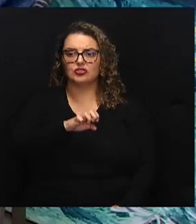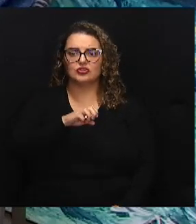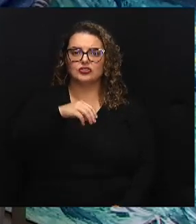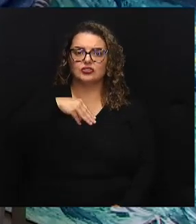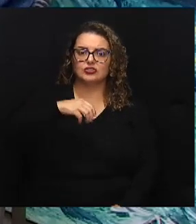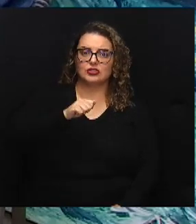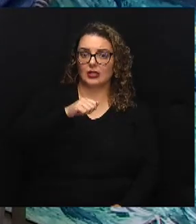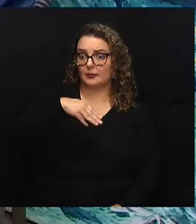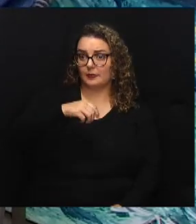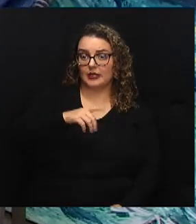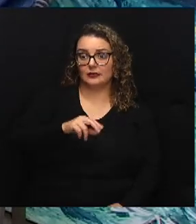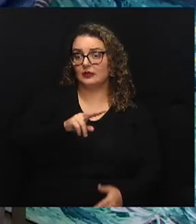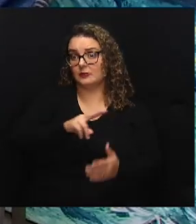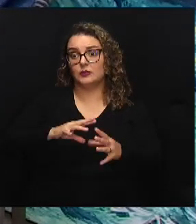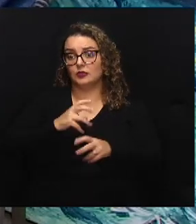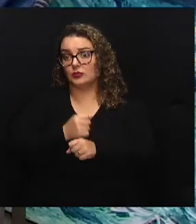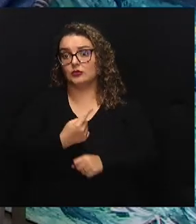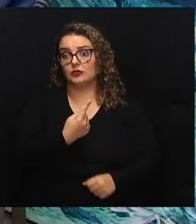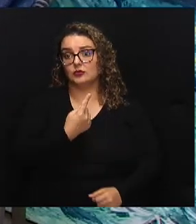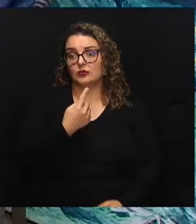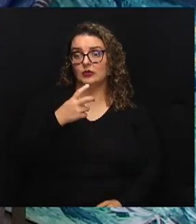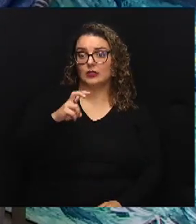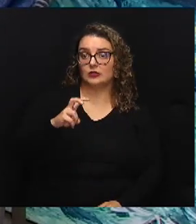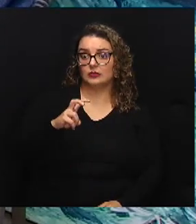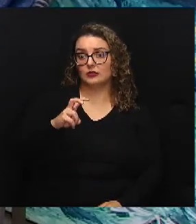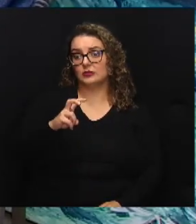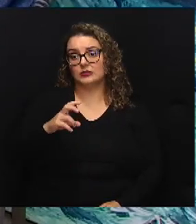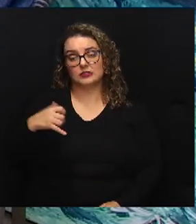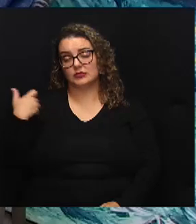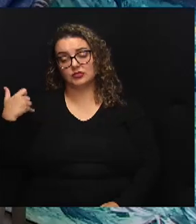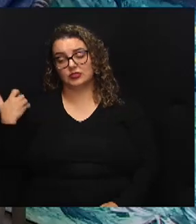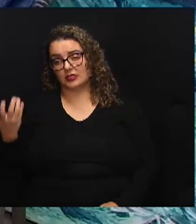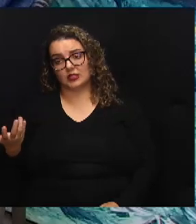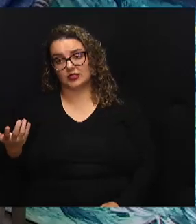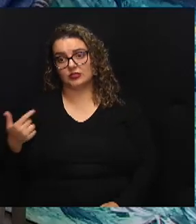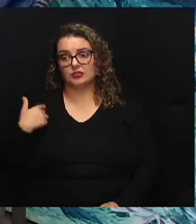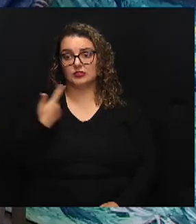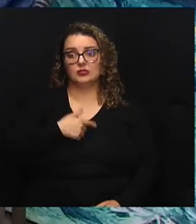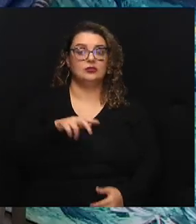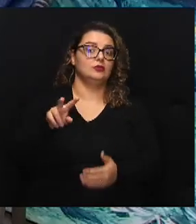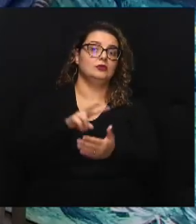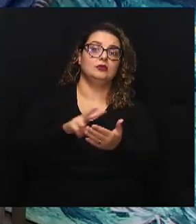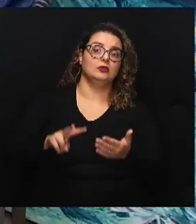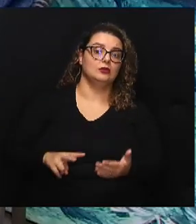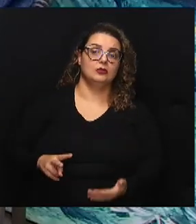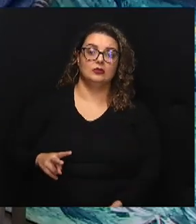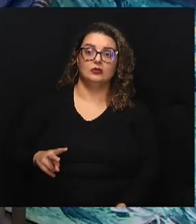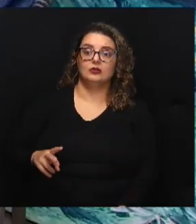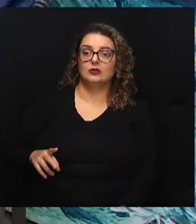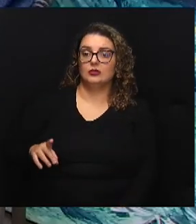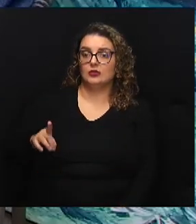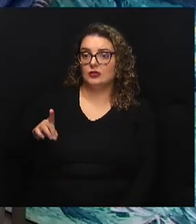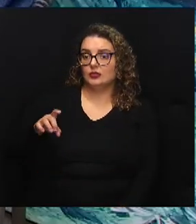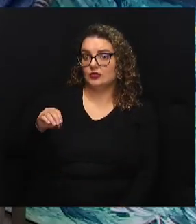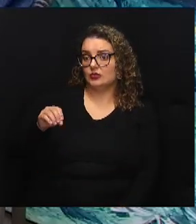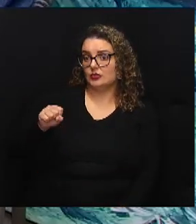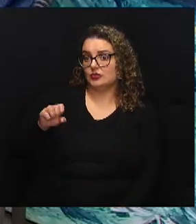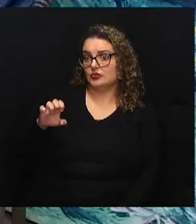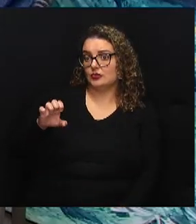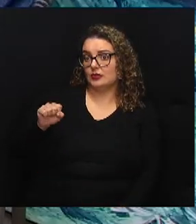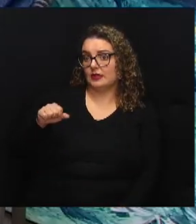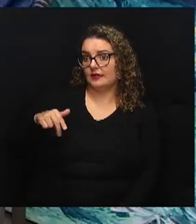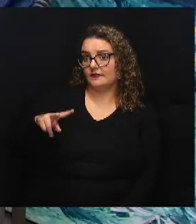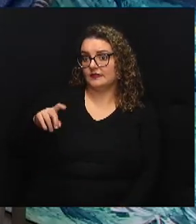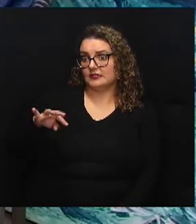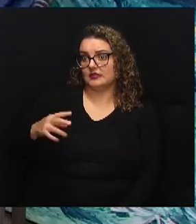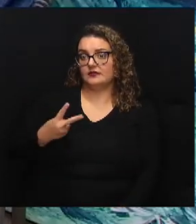15 anos de idade. Que legal. Então nós lemos Dostoiévski. Eu com 20